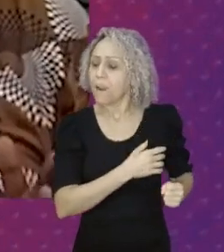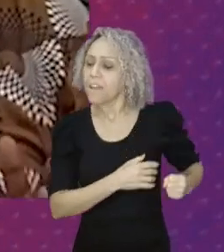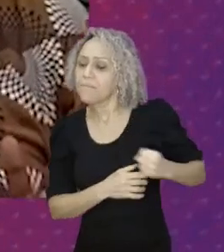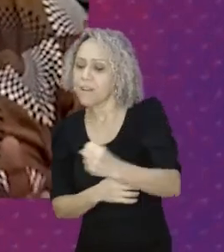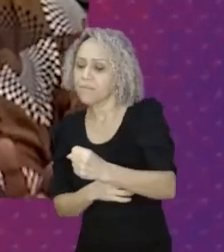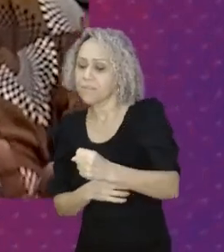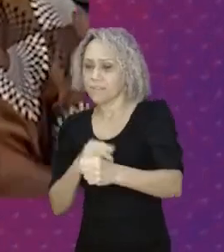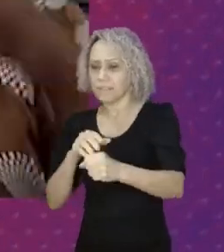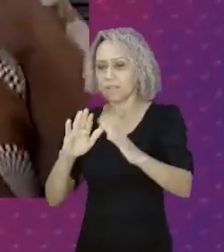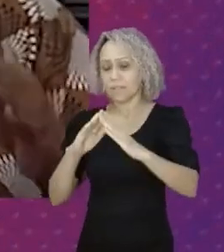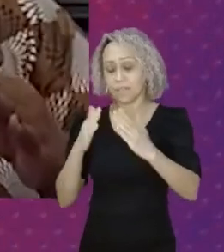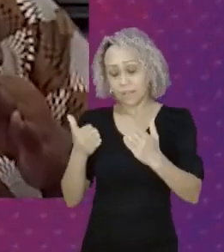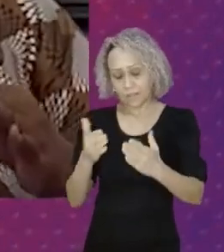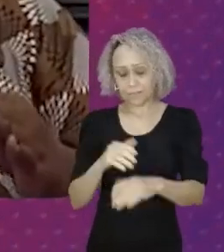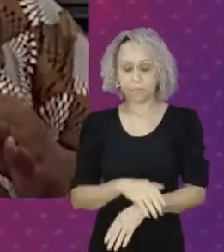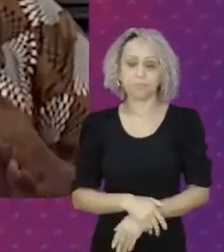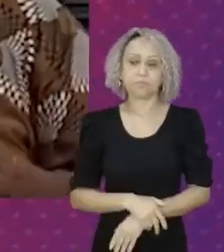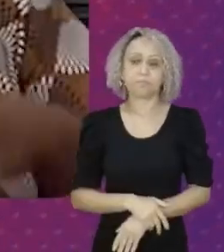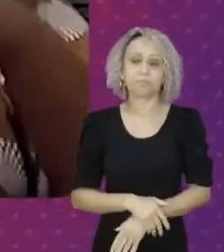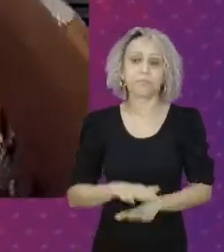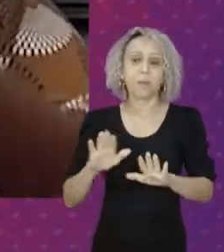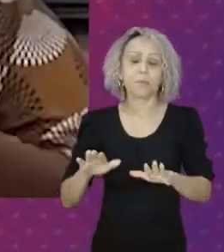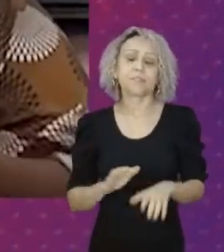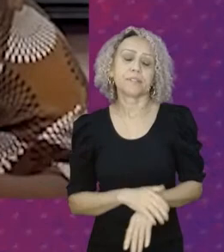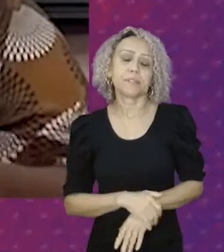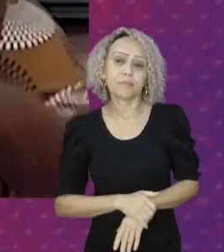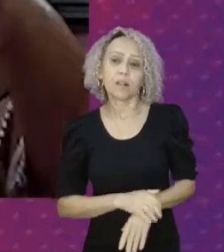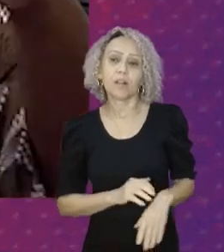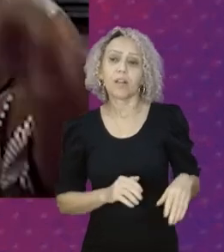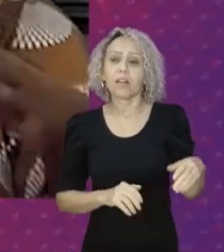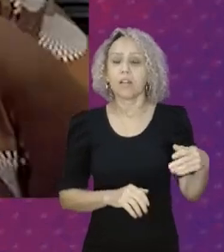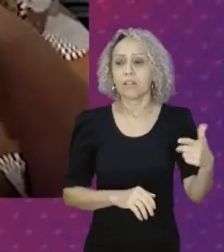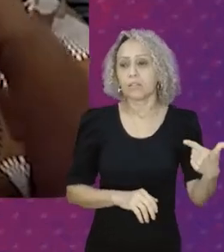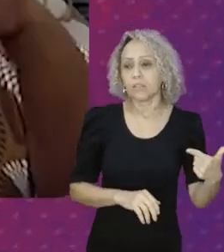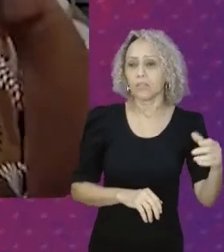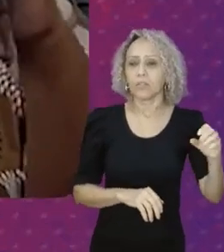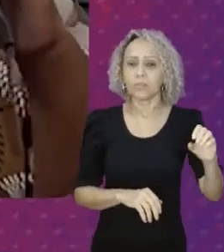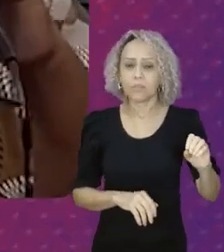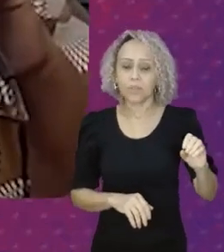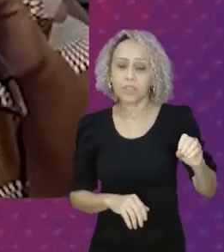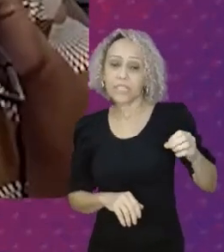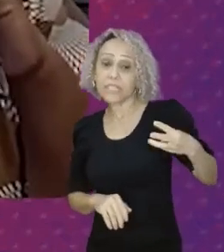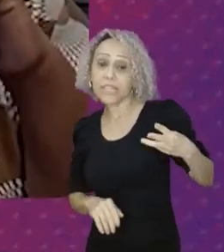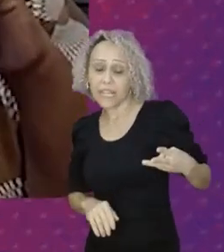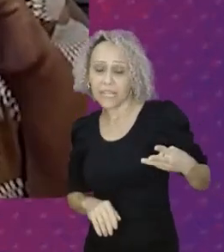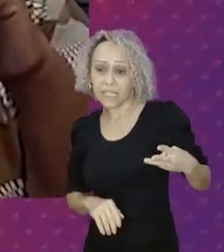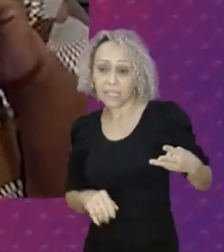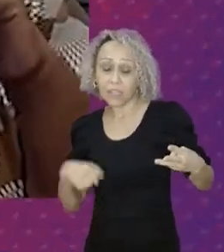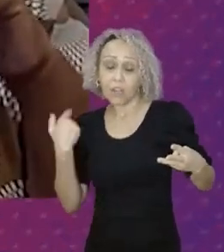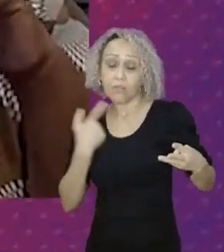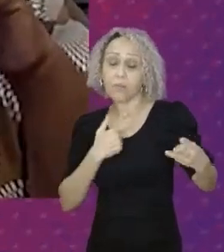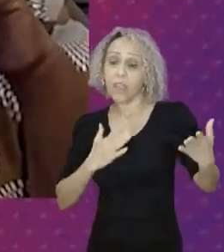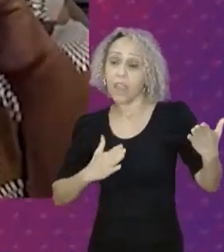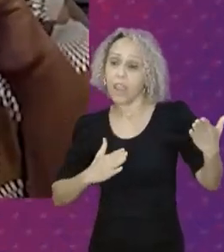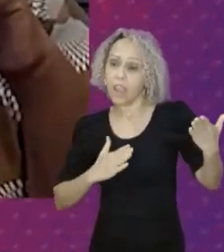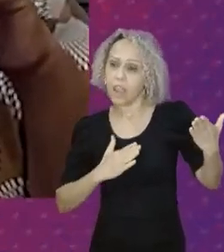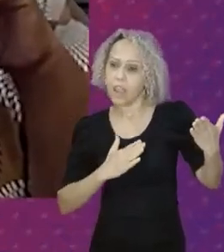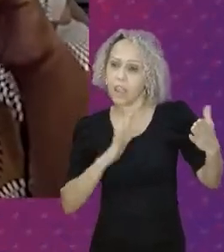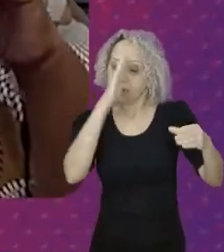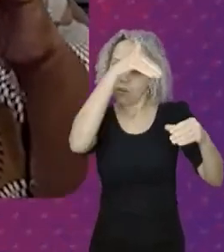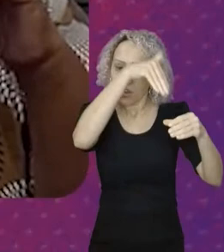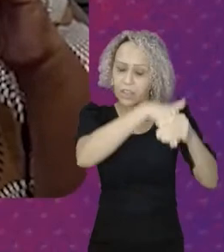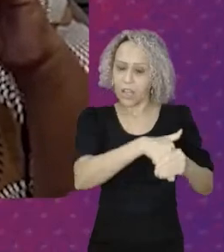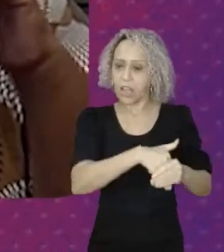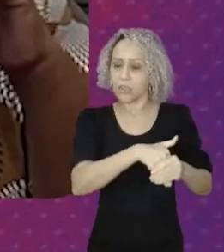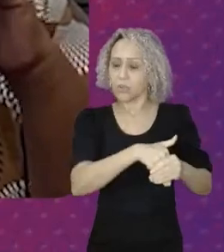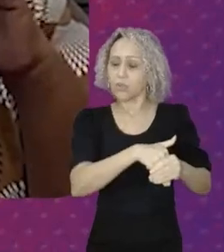eleição do Lula, né? 2003, vamos eleger o Lula e vamos homologar, eleger o Lula em 2002, e